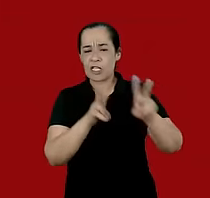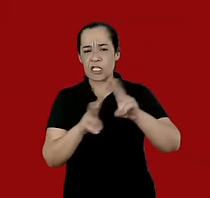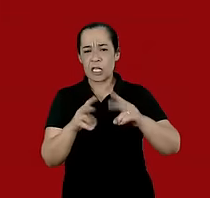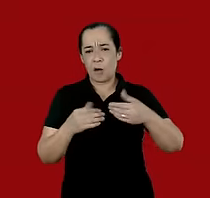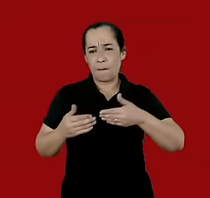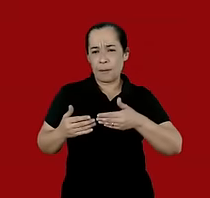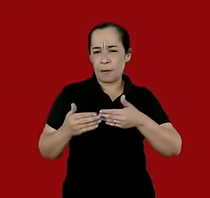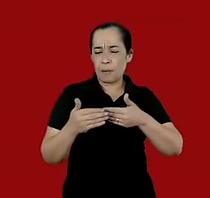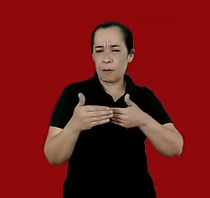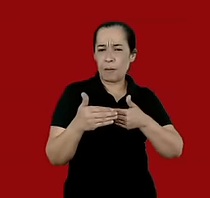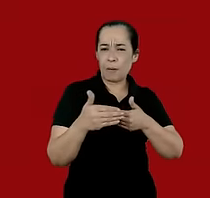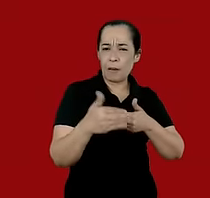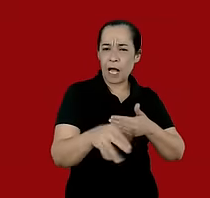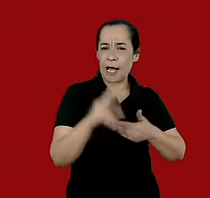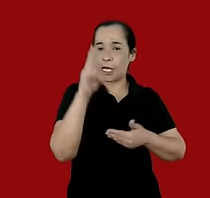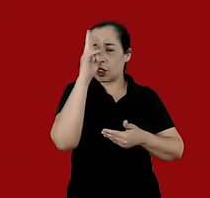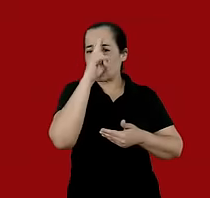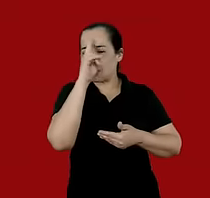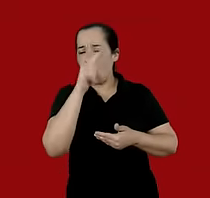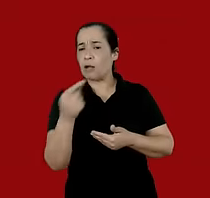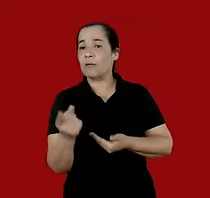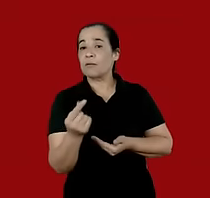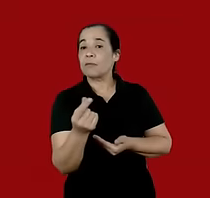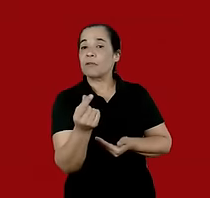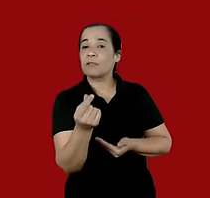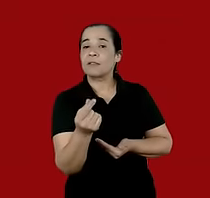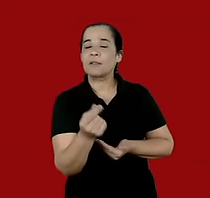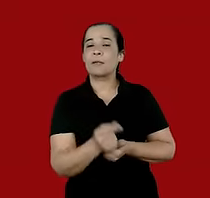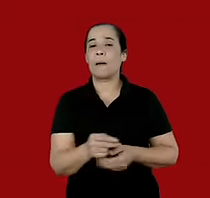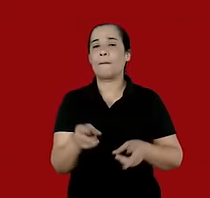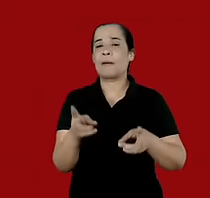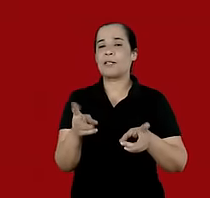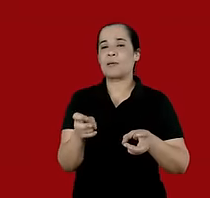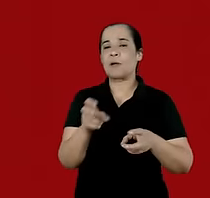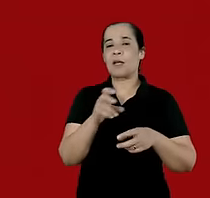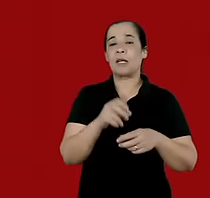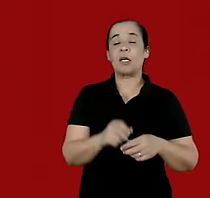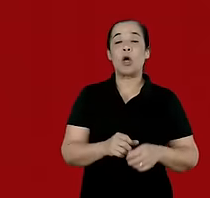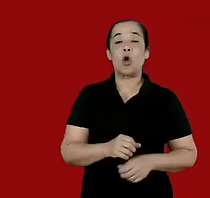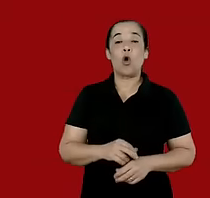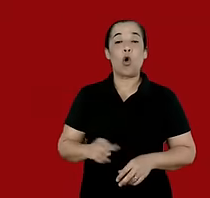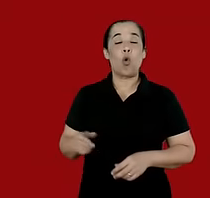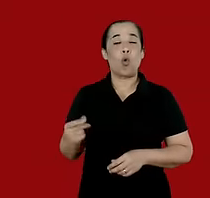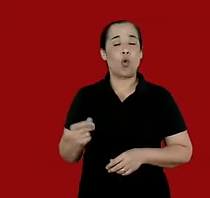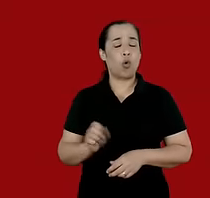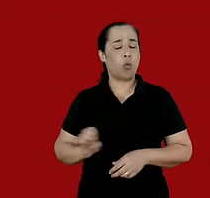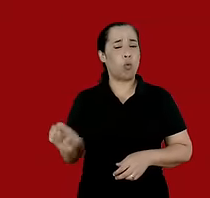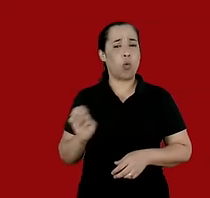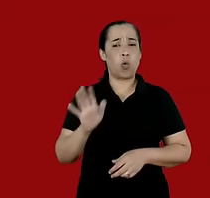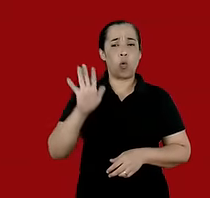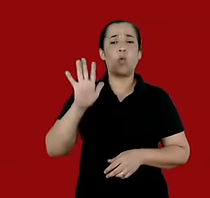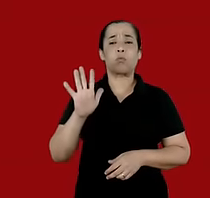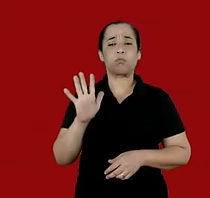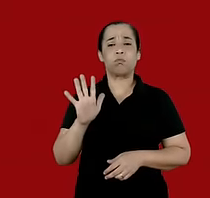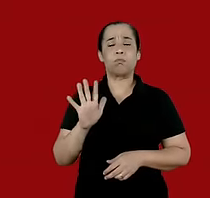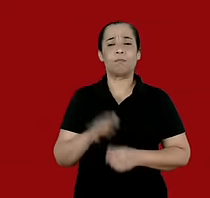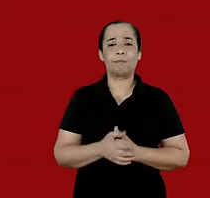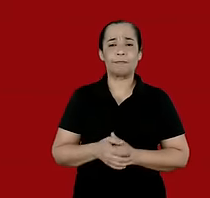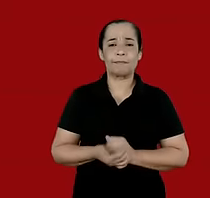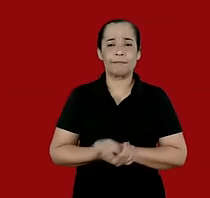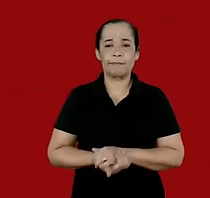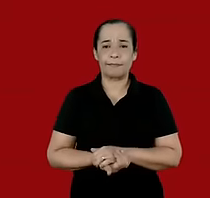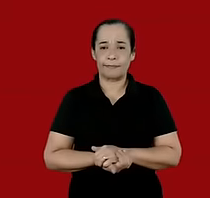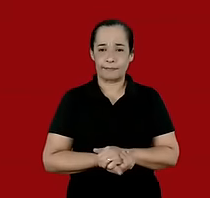visão história e precificação a gente acha que esses índices tem um potencial de render muito bem paraa frente a gente vai explorar um pouquinho isso Felipe só para